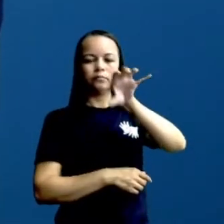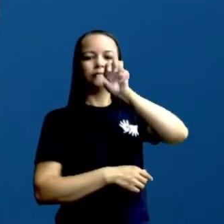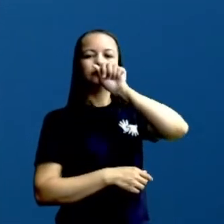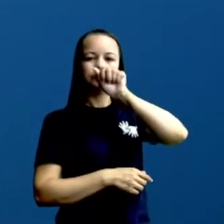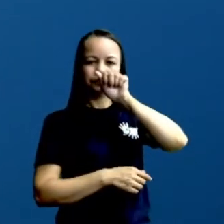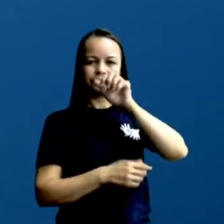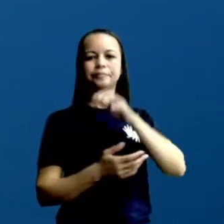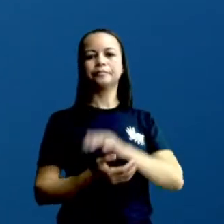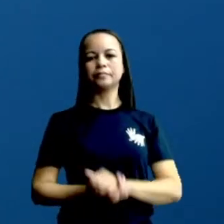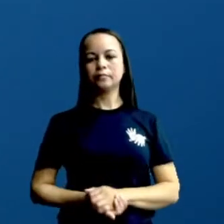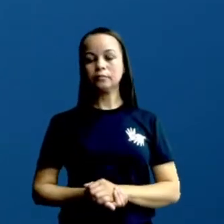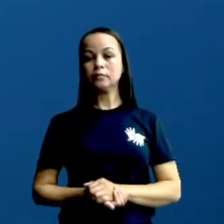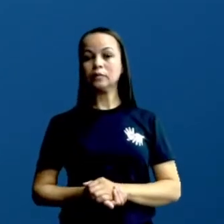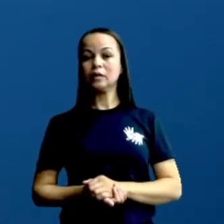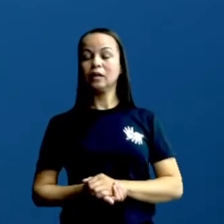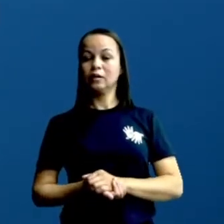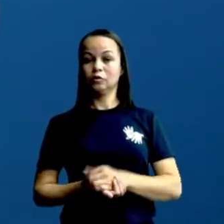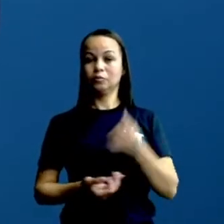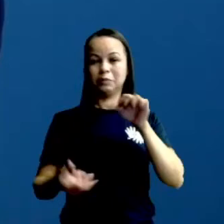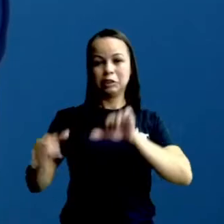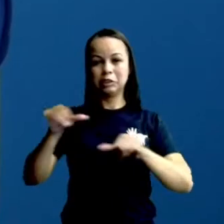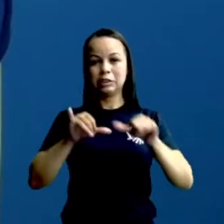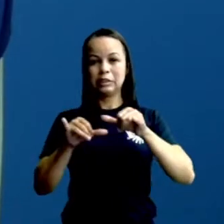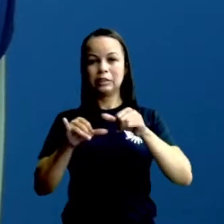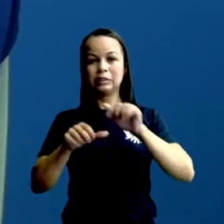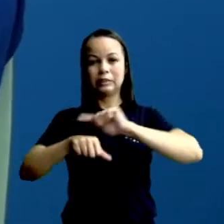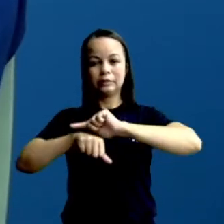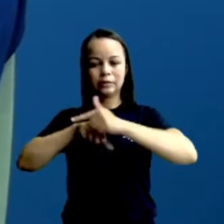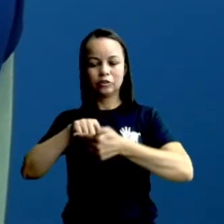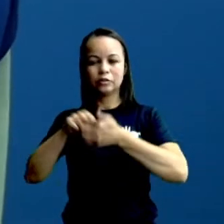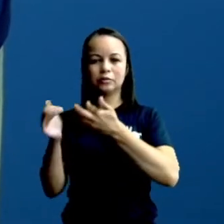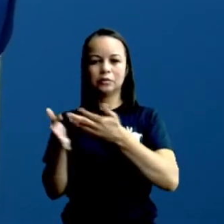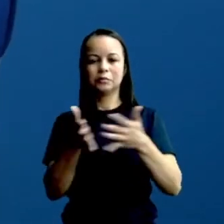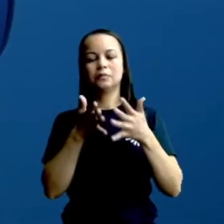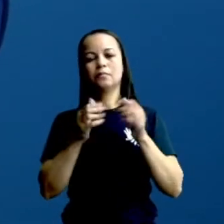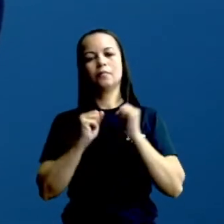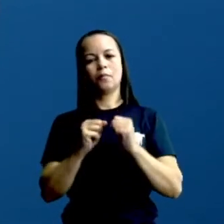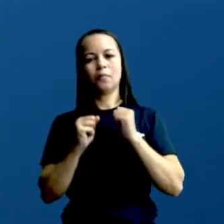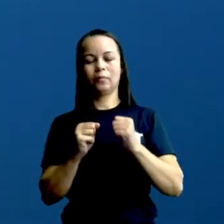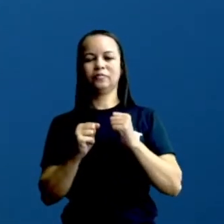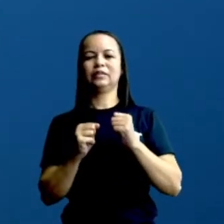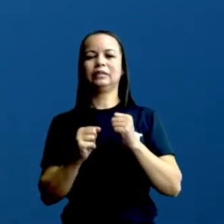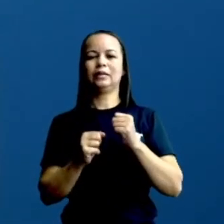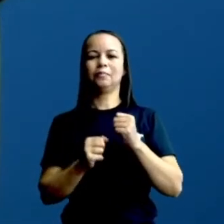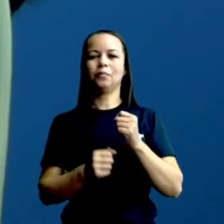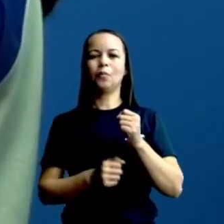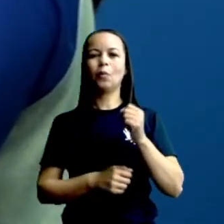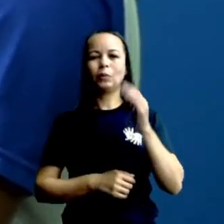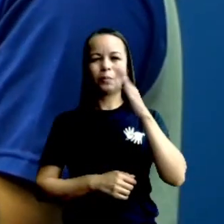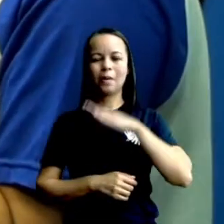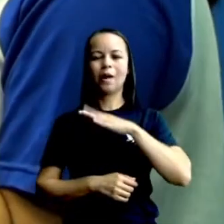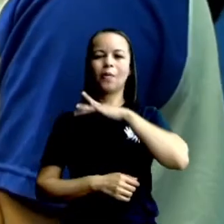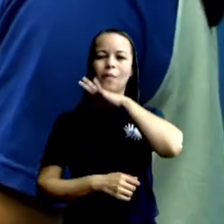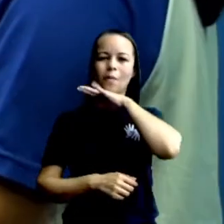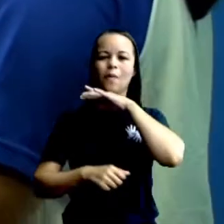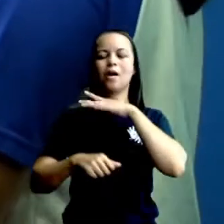respiramos, substâncias químicas que podem fazer, assim, muito mal à nossa saúde, tá